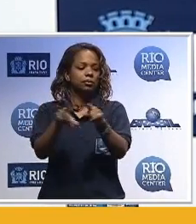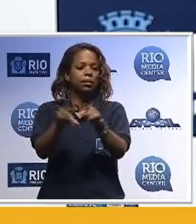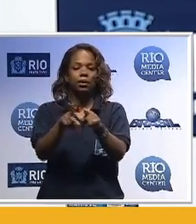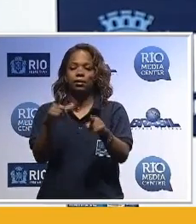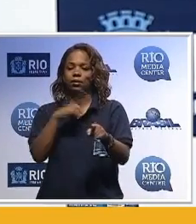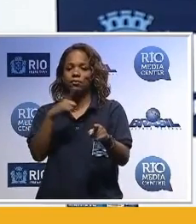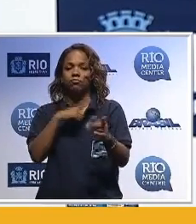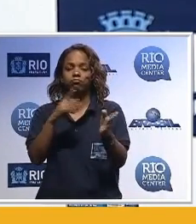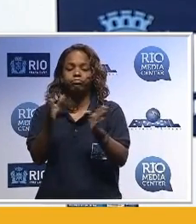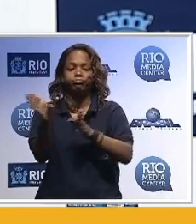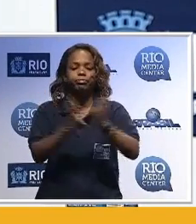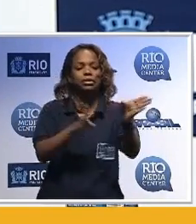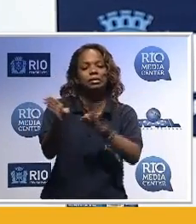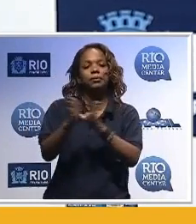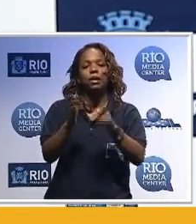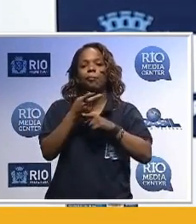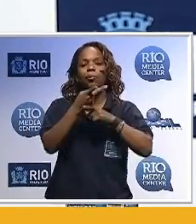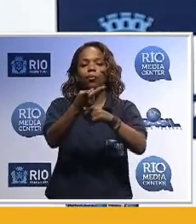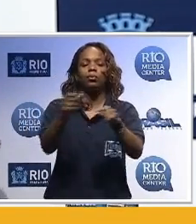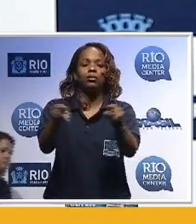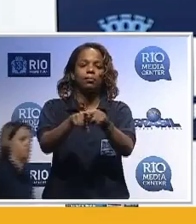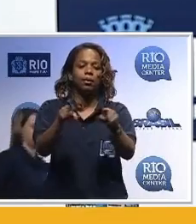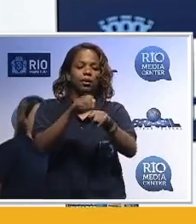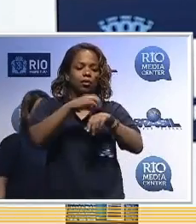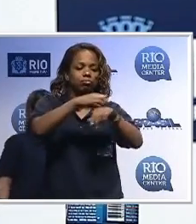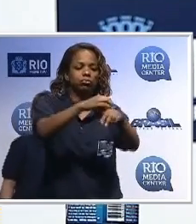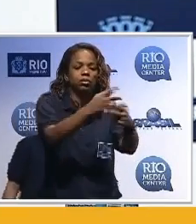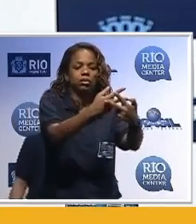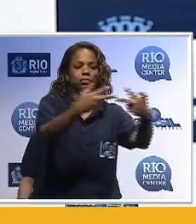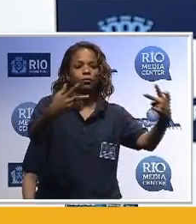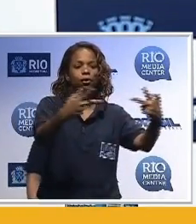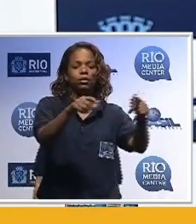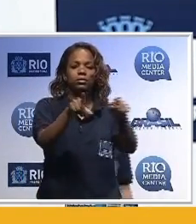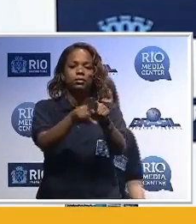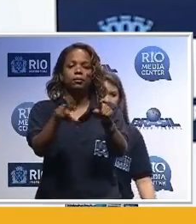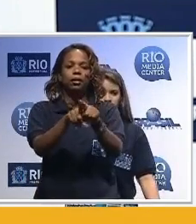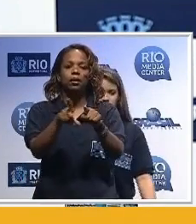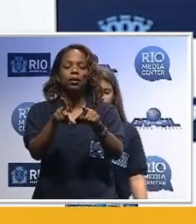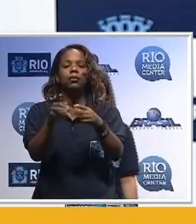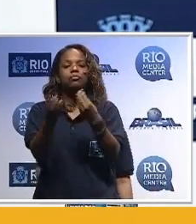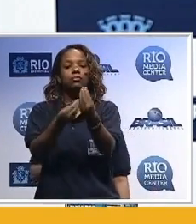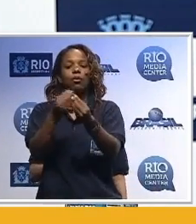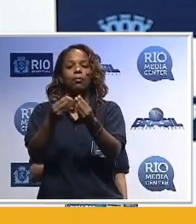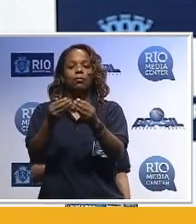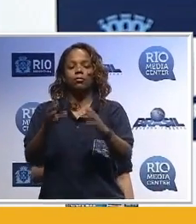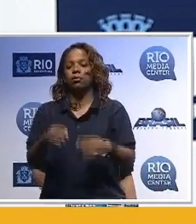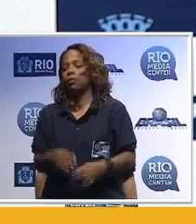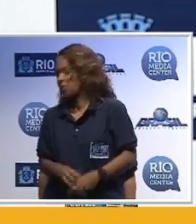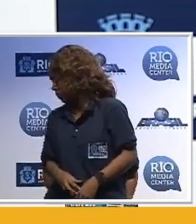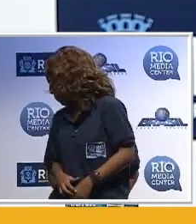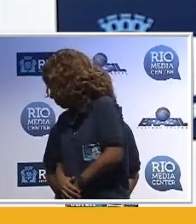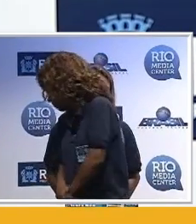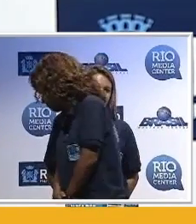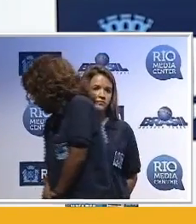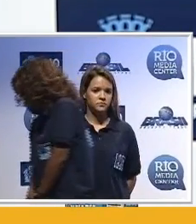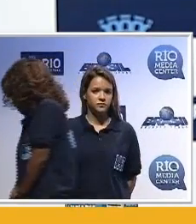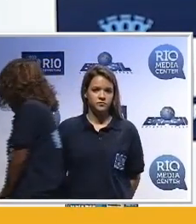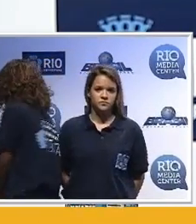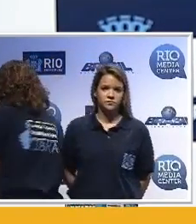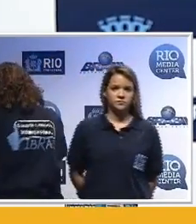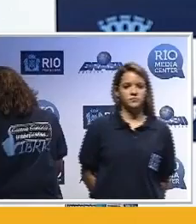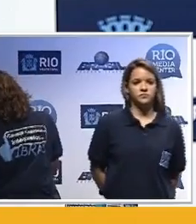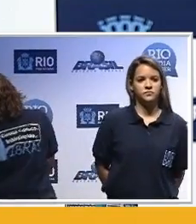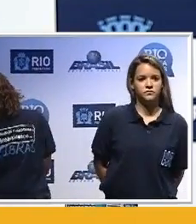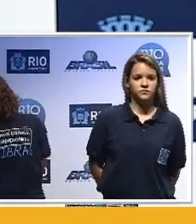para os acessos, no meio de transporte, nos equipamentos turísticos, nas casas de entretenimento, é